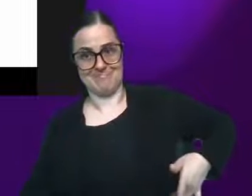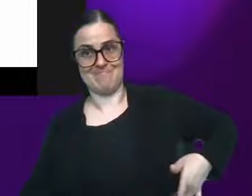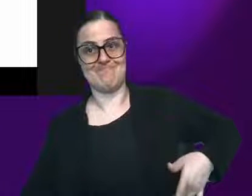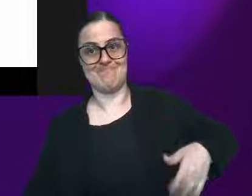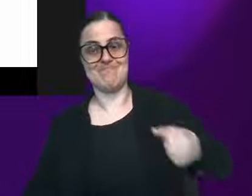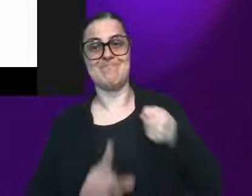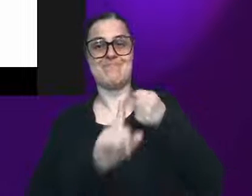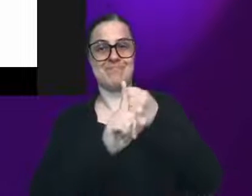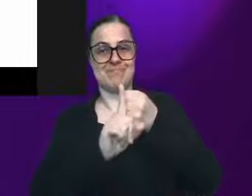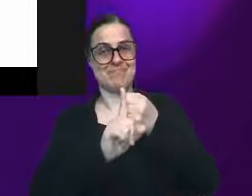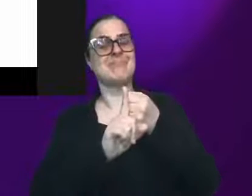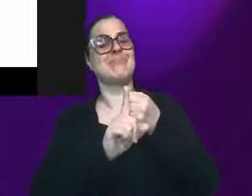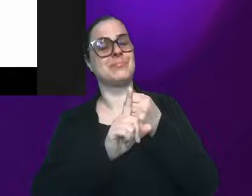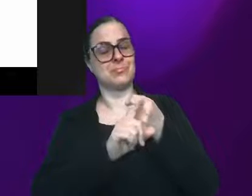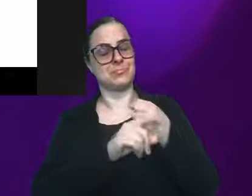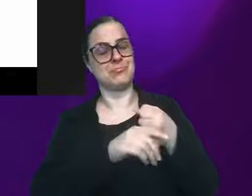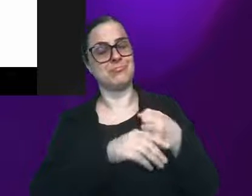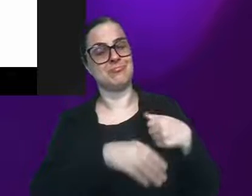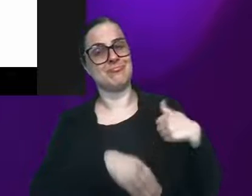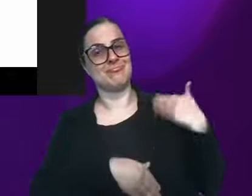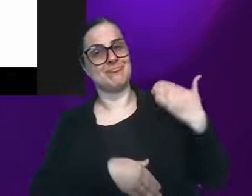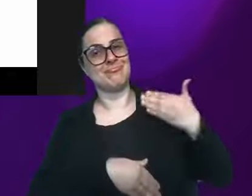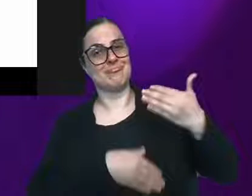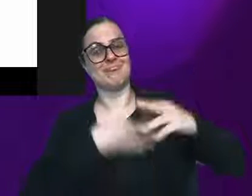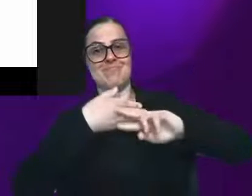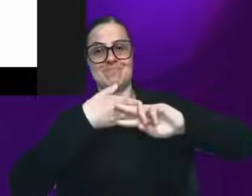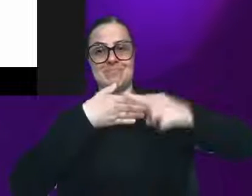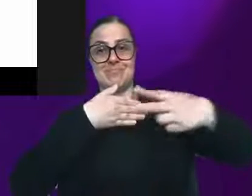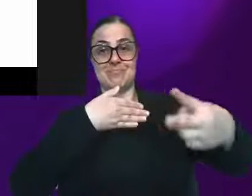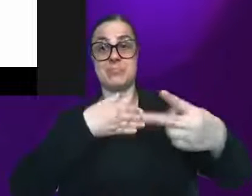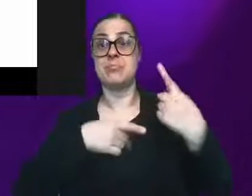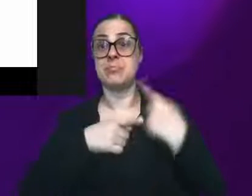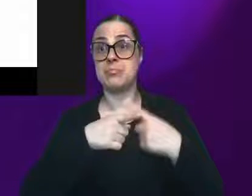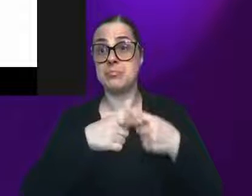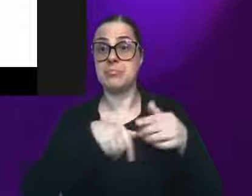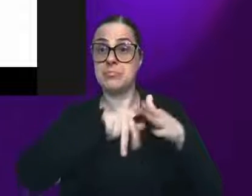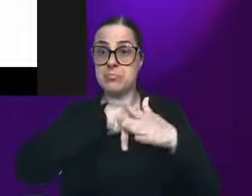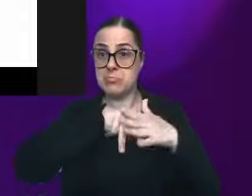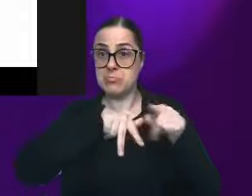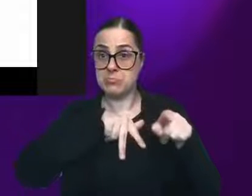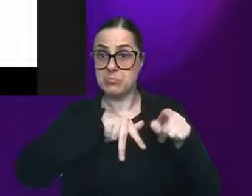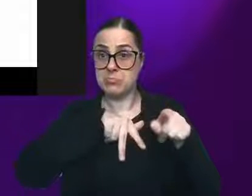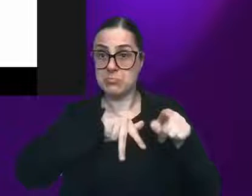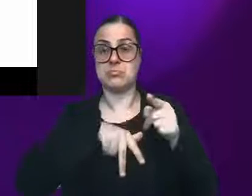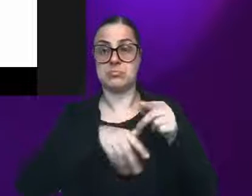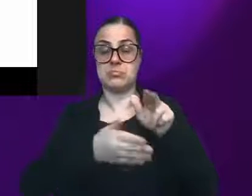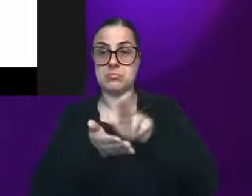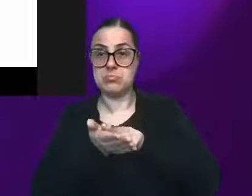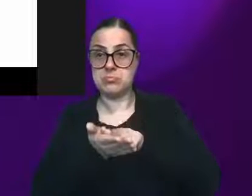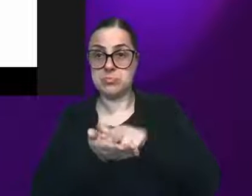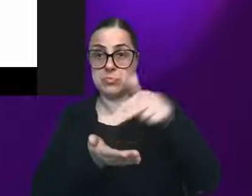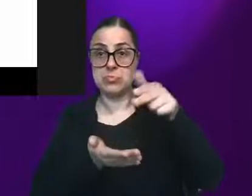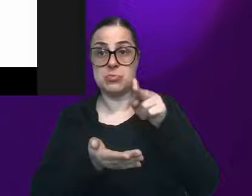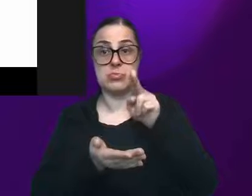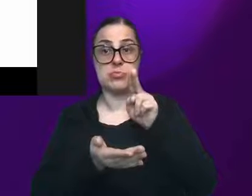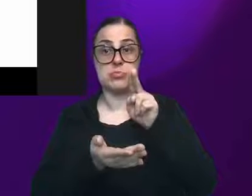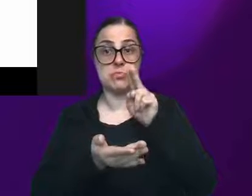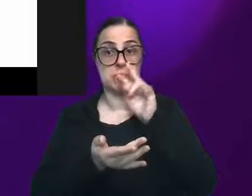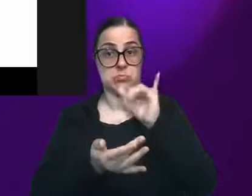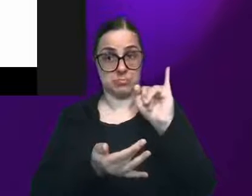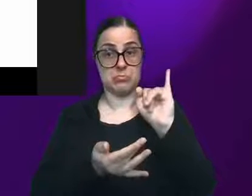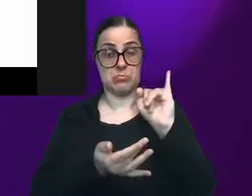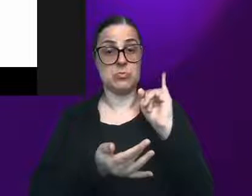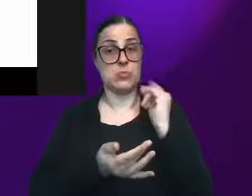prazo. Então, quando esses pacientes são acompanhados por 1 ano após a alta da UTI, aqui é uma curva